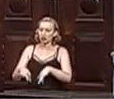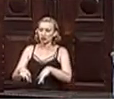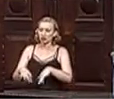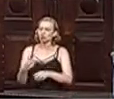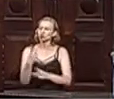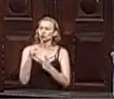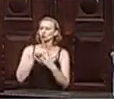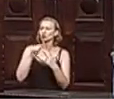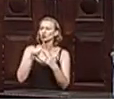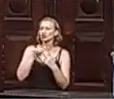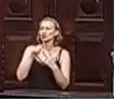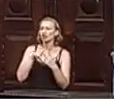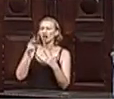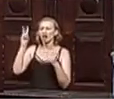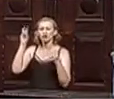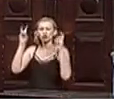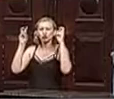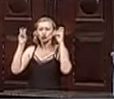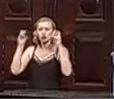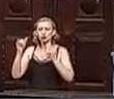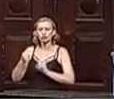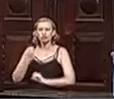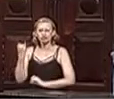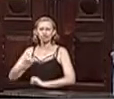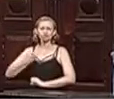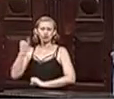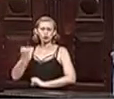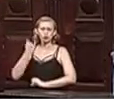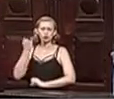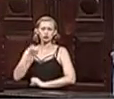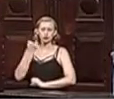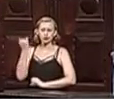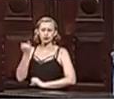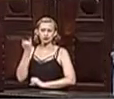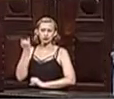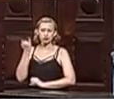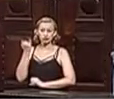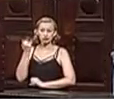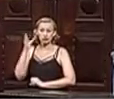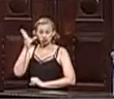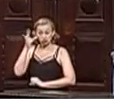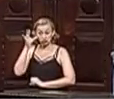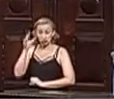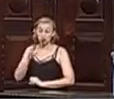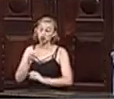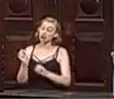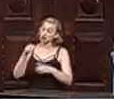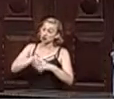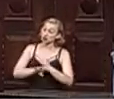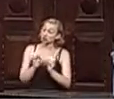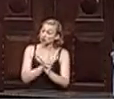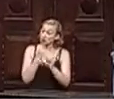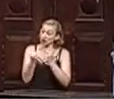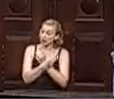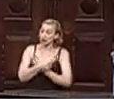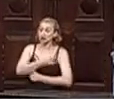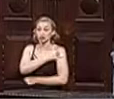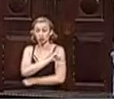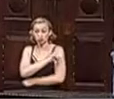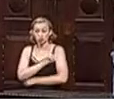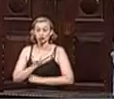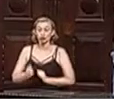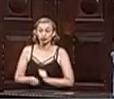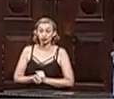dois assuntos que julgo ser da maior importância e de interesse da sociedade carioca e